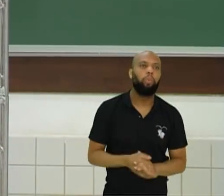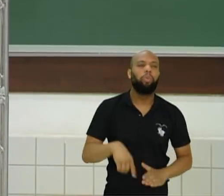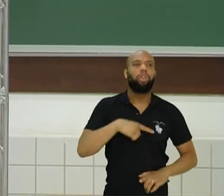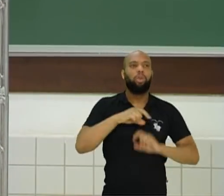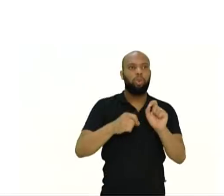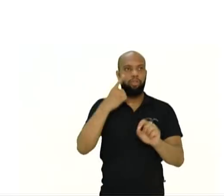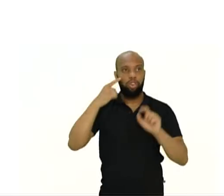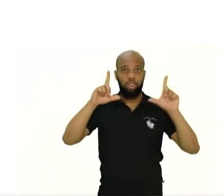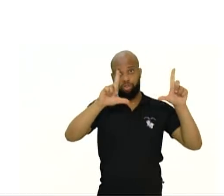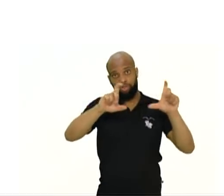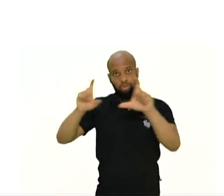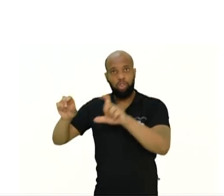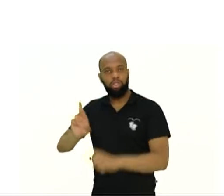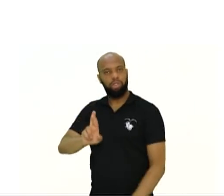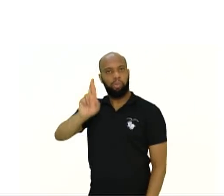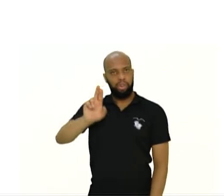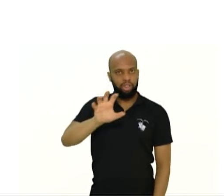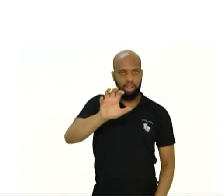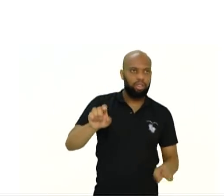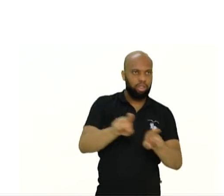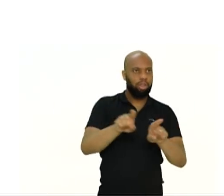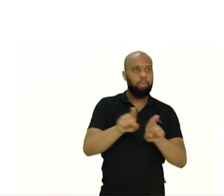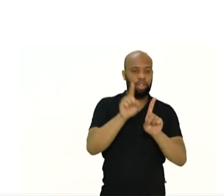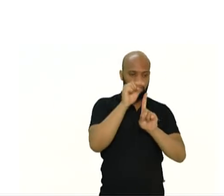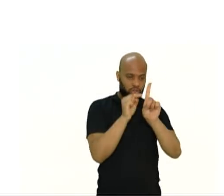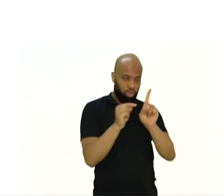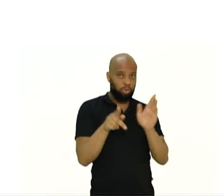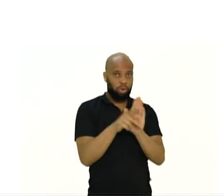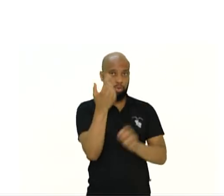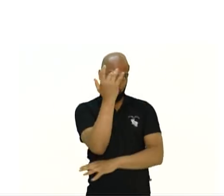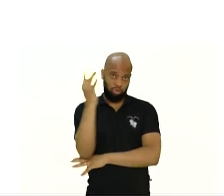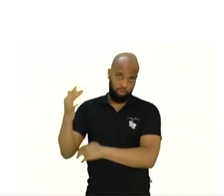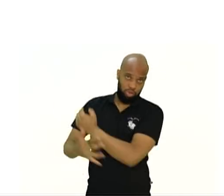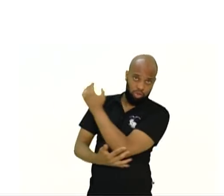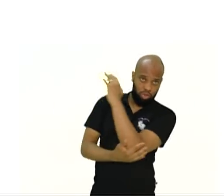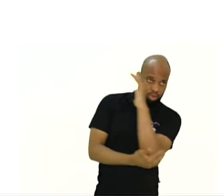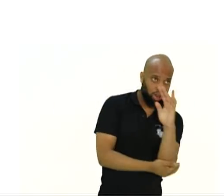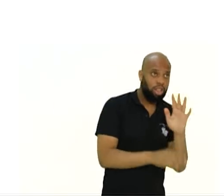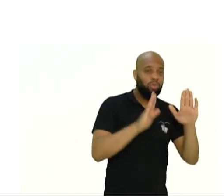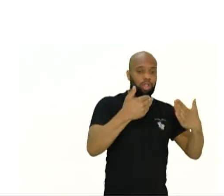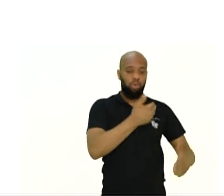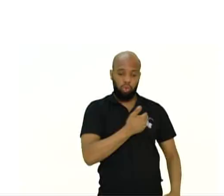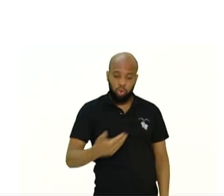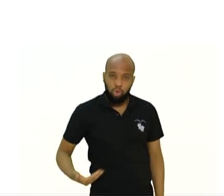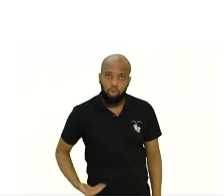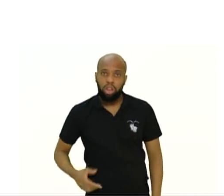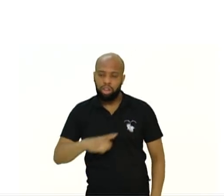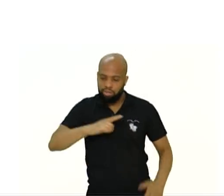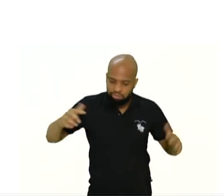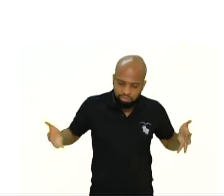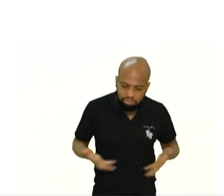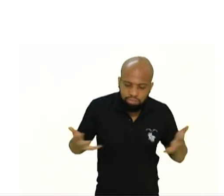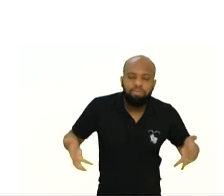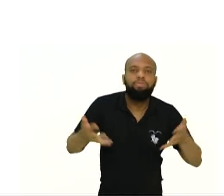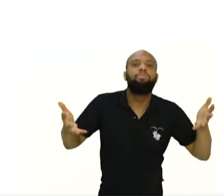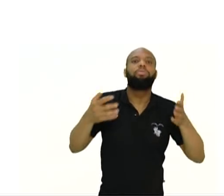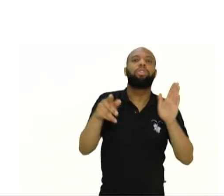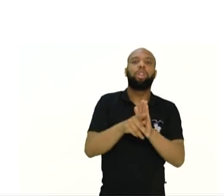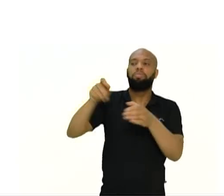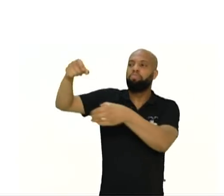uma fotografia que representa esse tipo de floresta, né? Então o governo ele incentiva programas